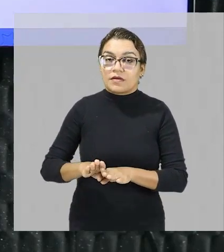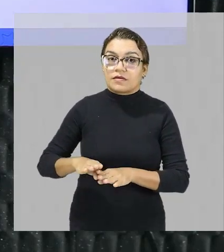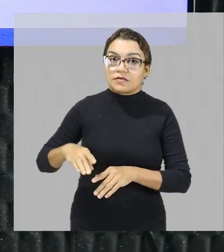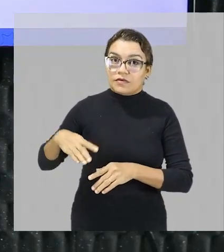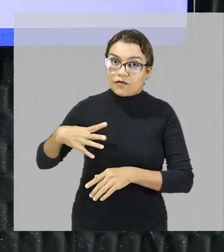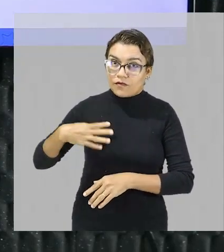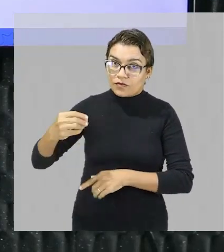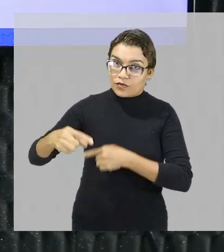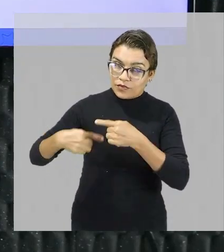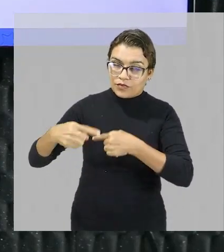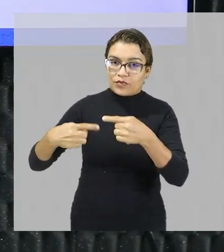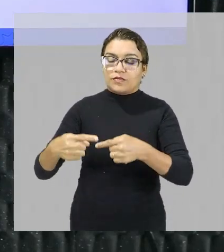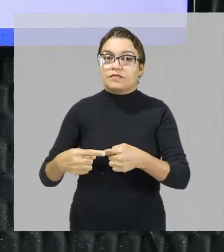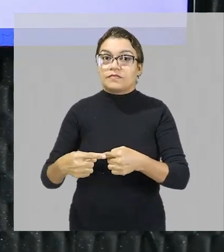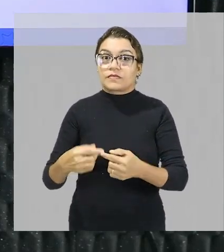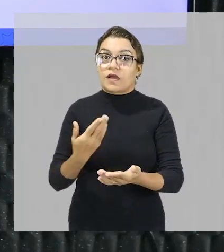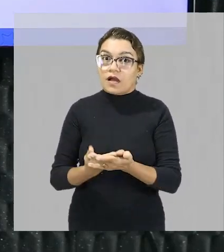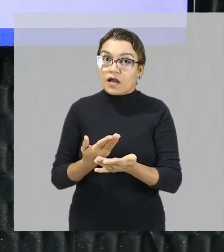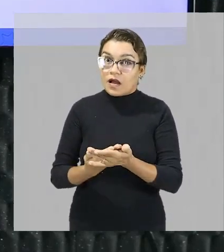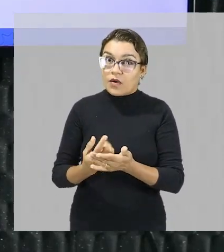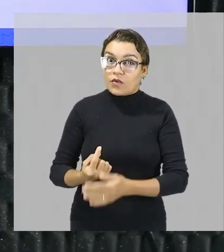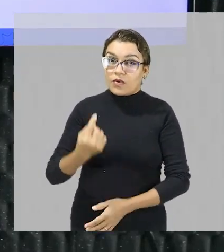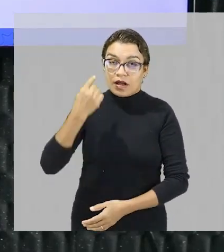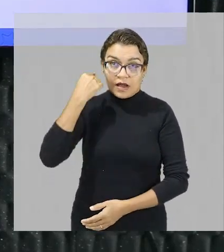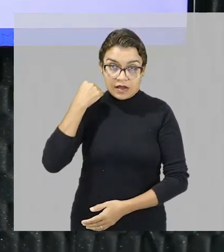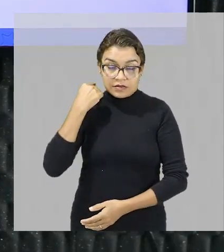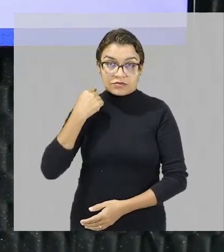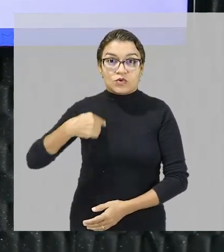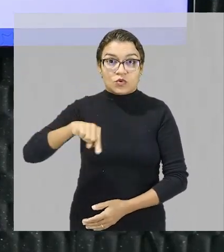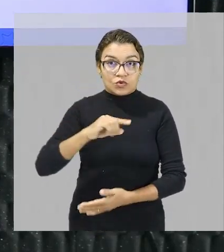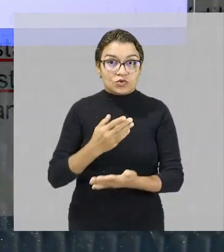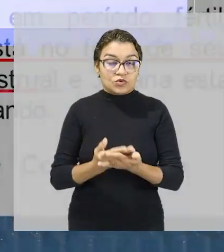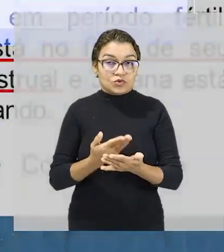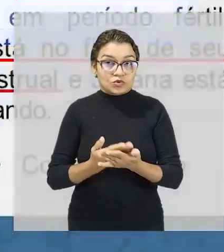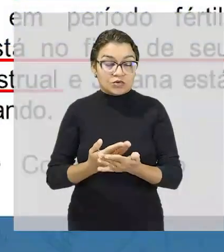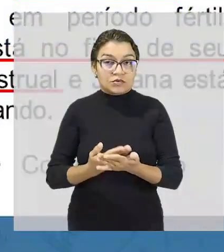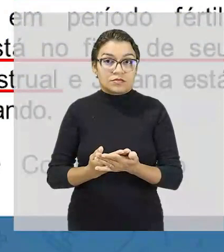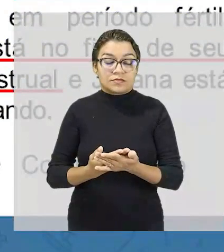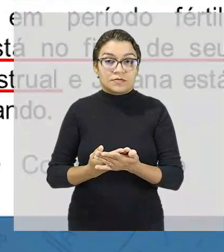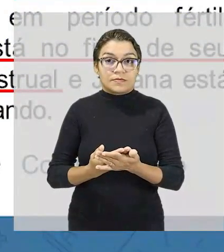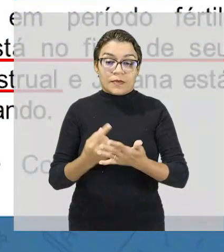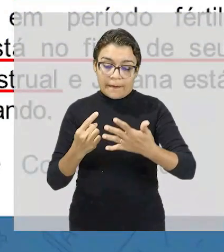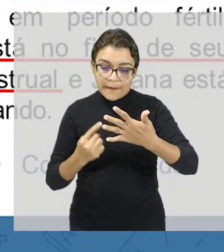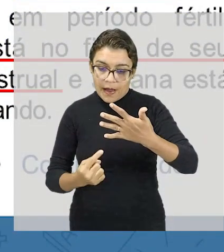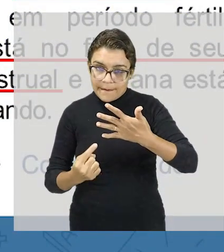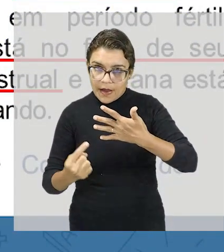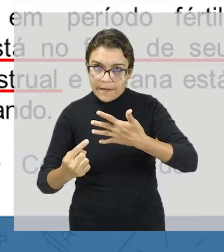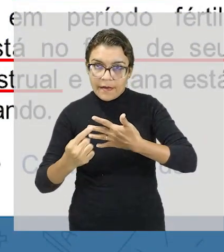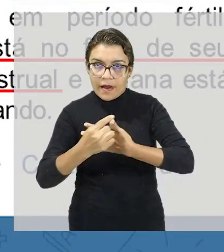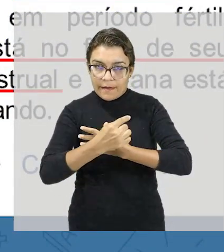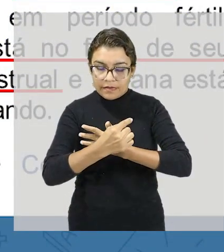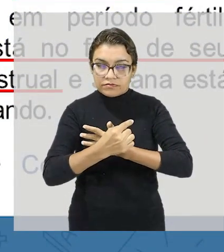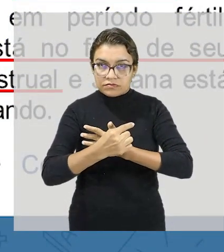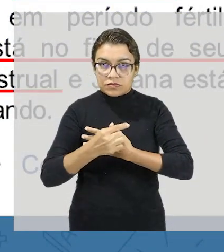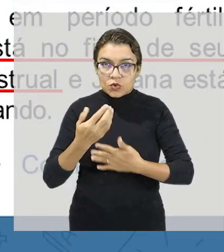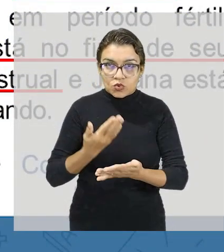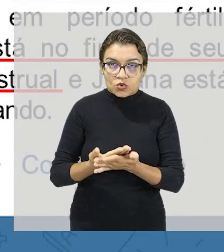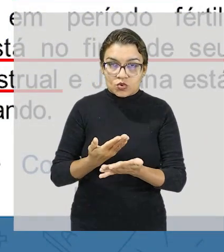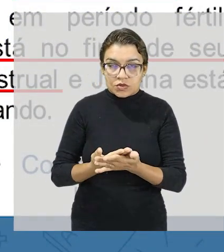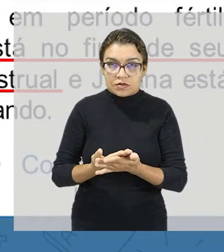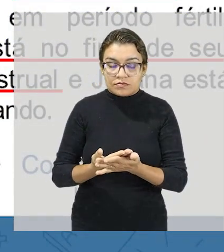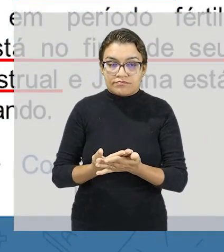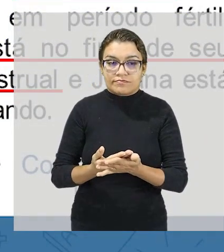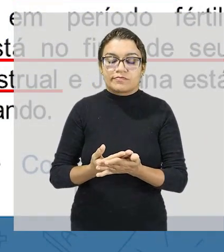vocês que nós já tivemos uma aula anterior, onde nós trabalhamos o sistema endócrino, né? Nós vimos na aula sobre o